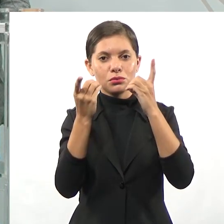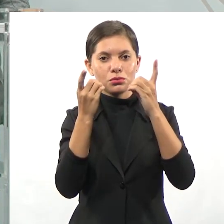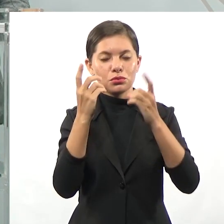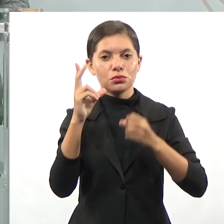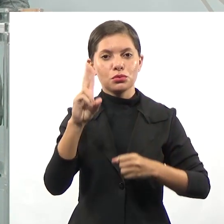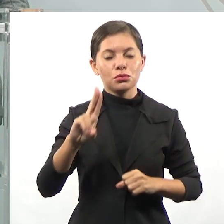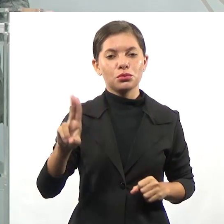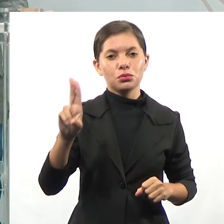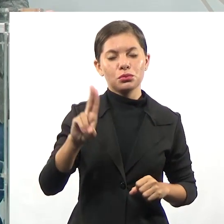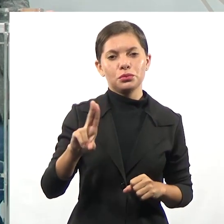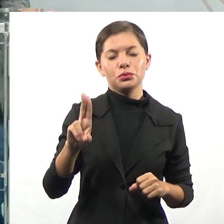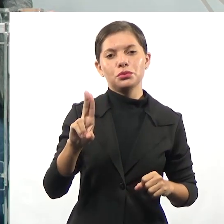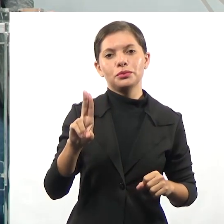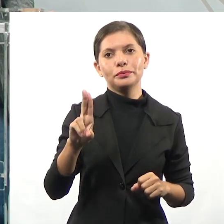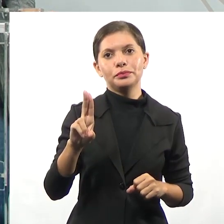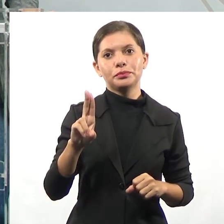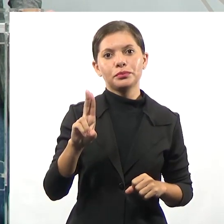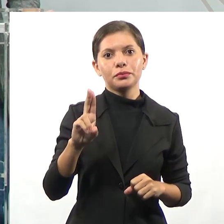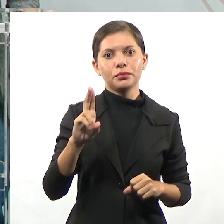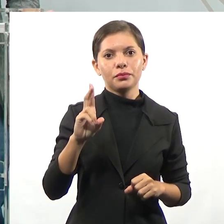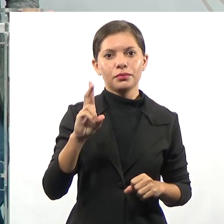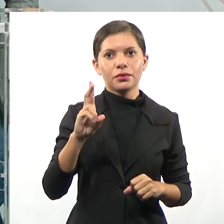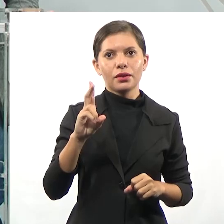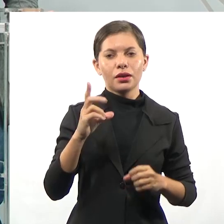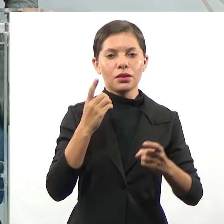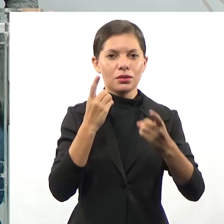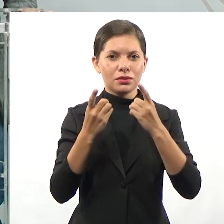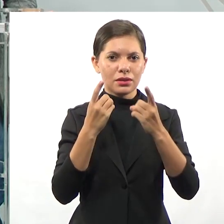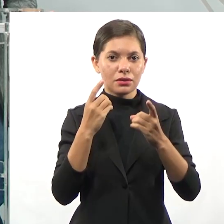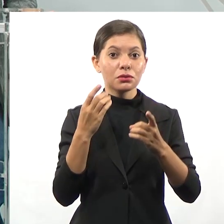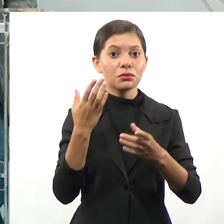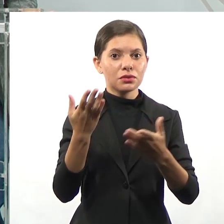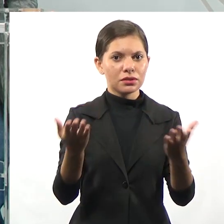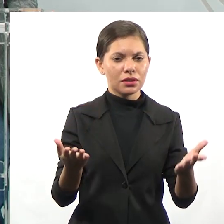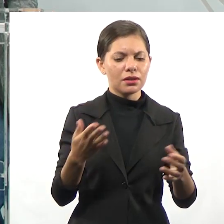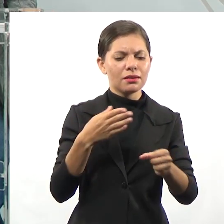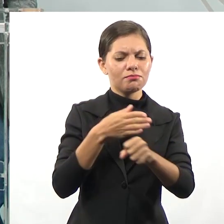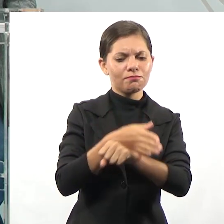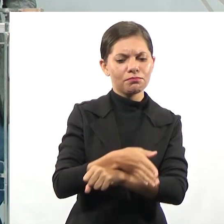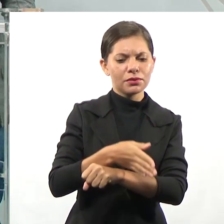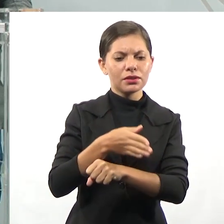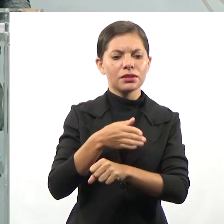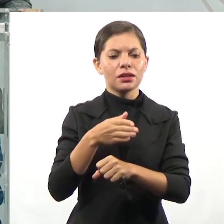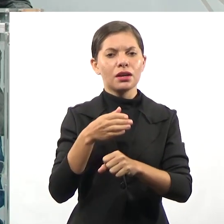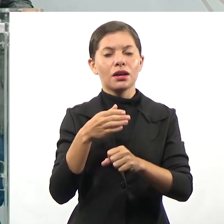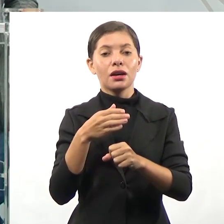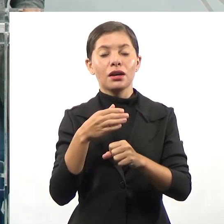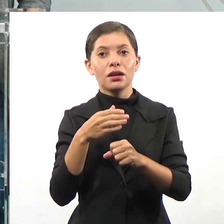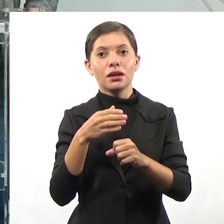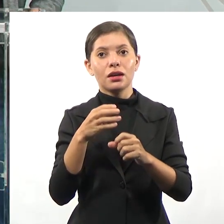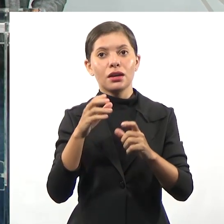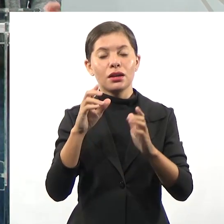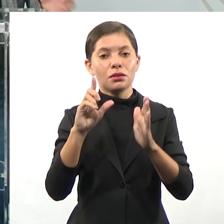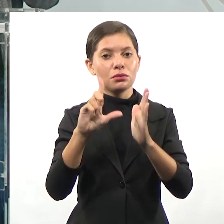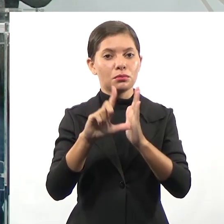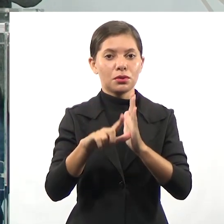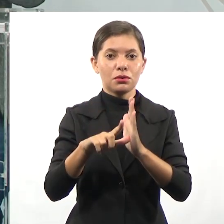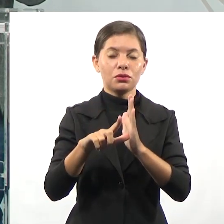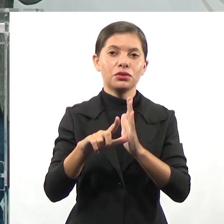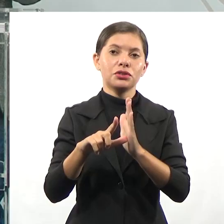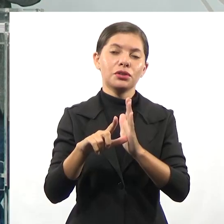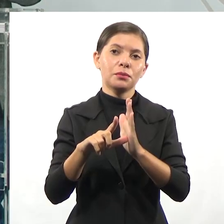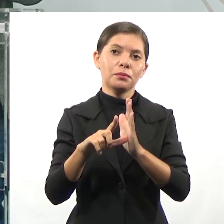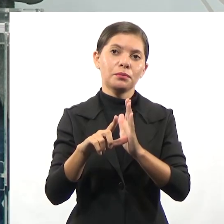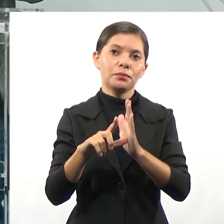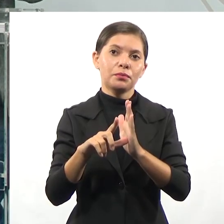virtual e, a partir das suas compras, ele faz sugestão de novas compras. Ele está usando a